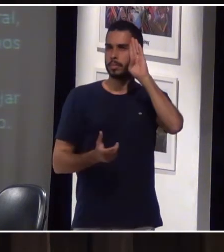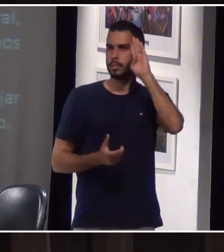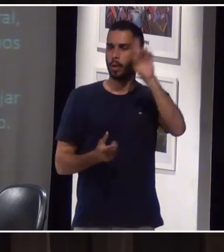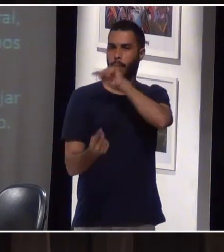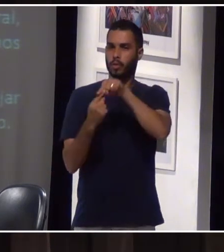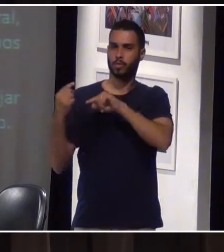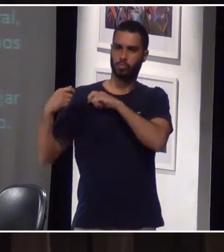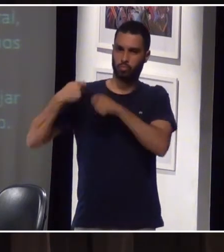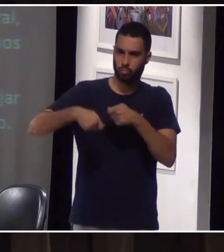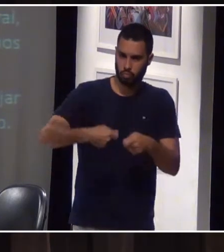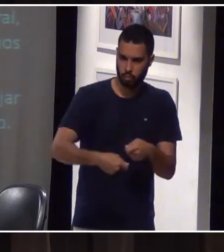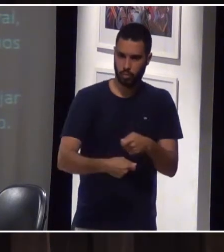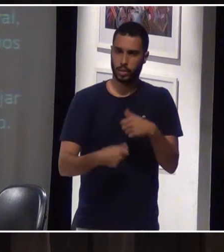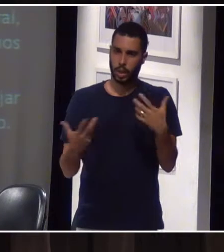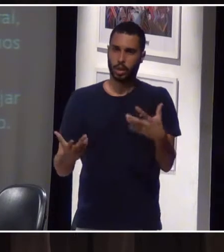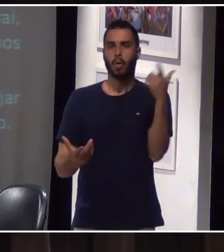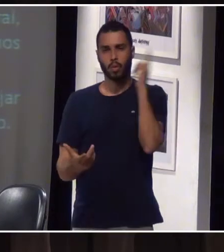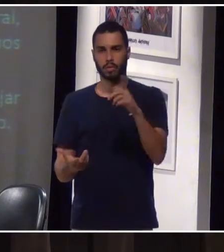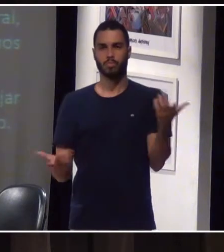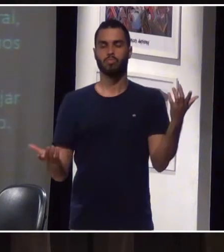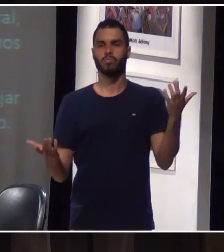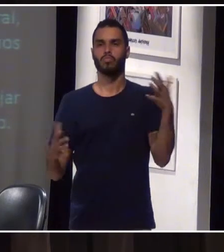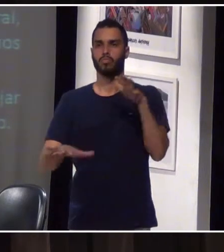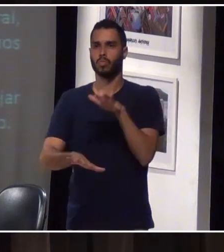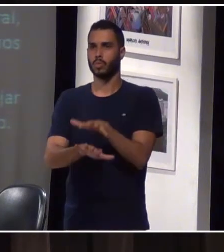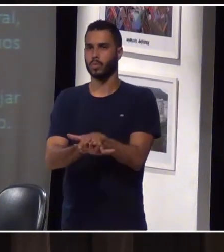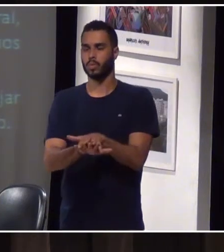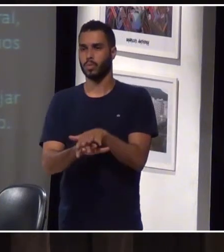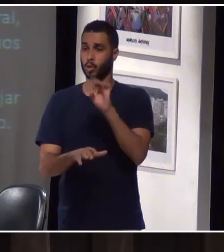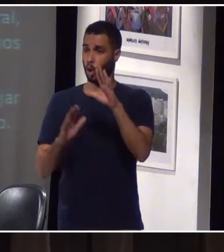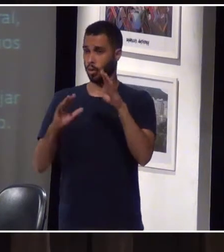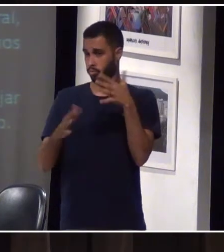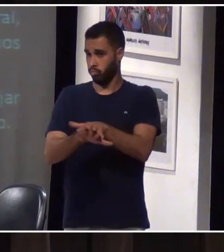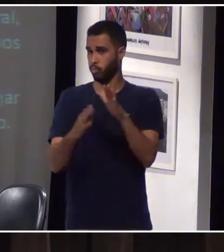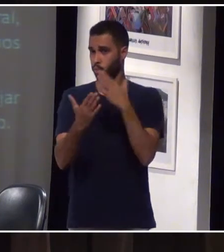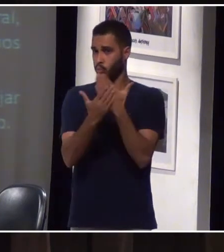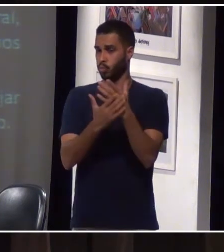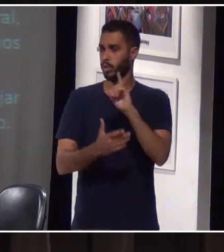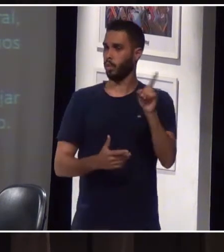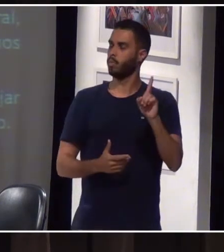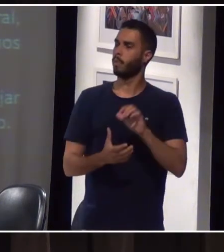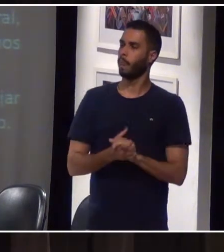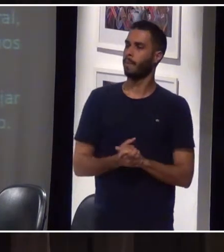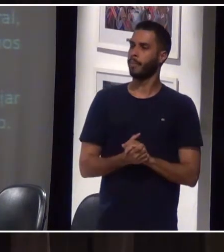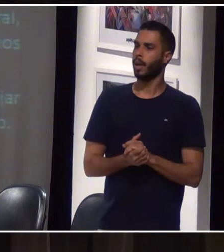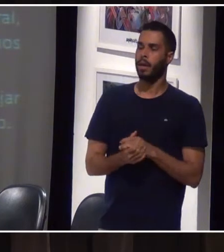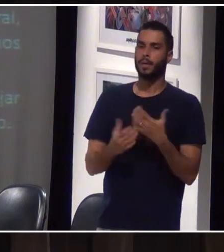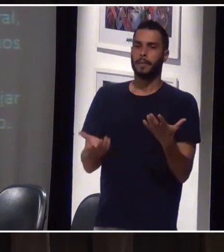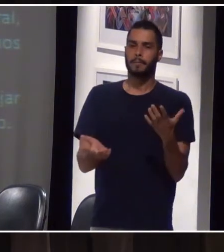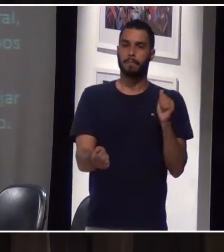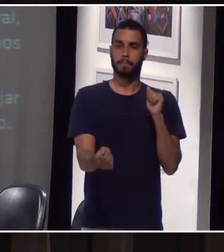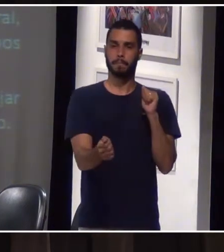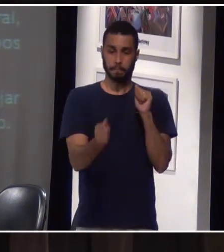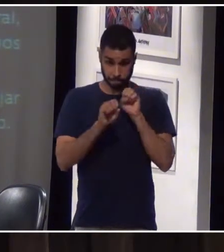dos surdos na e para a inclusão, e aqui entendida, de novo, não só como inclusão escolar. Tá? Por meio do ensino da